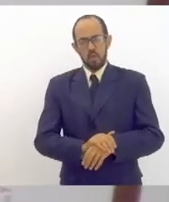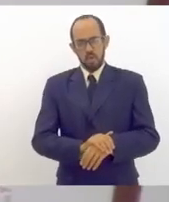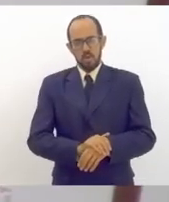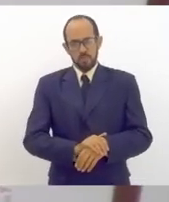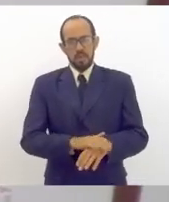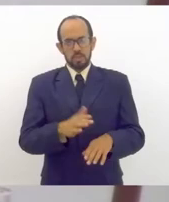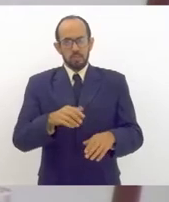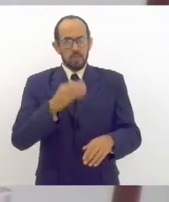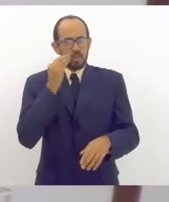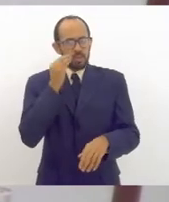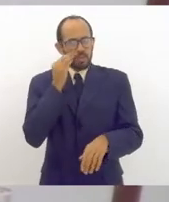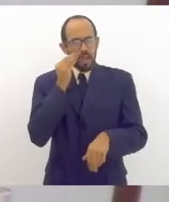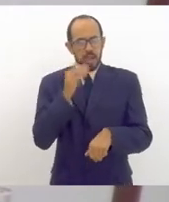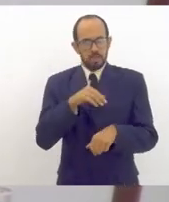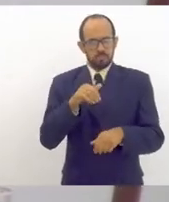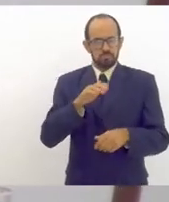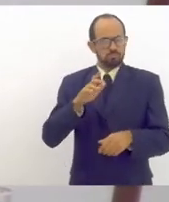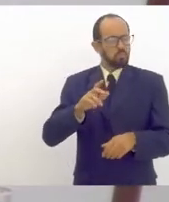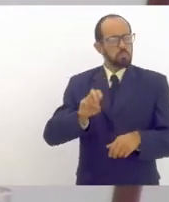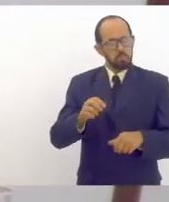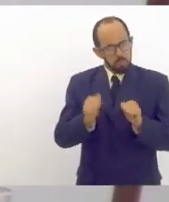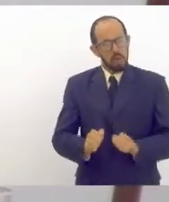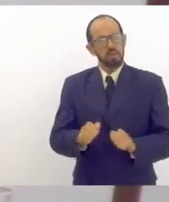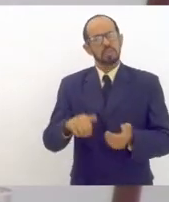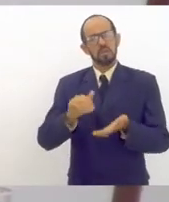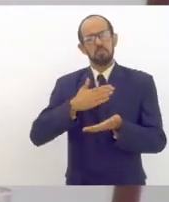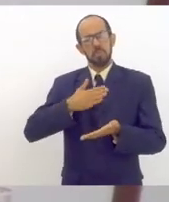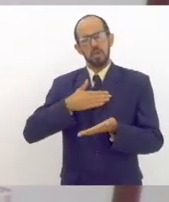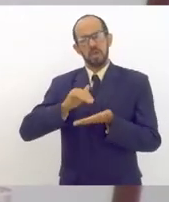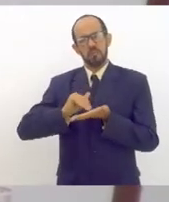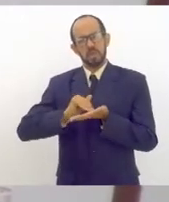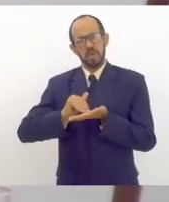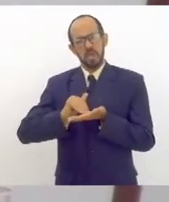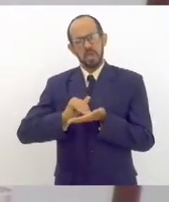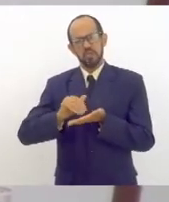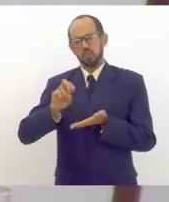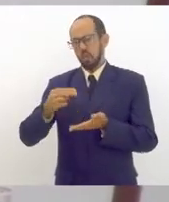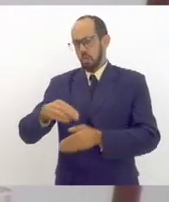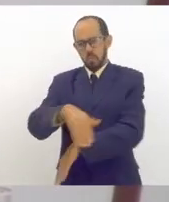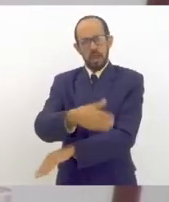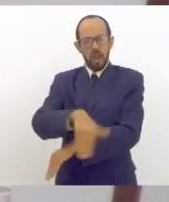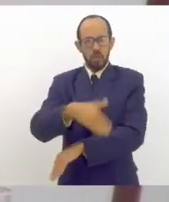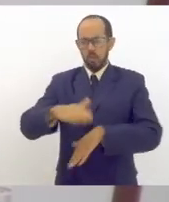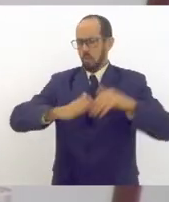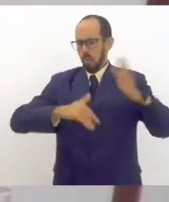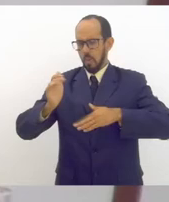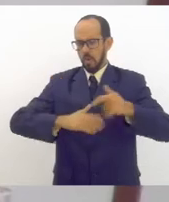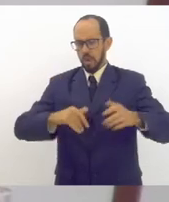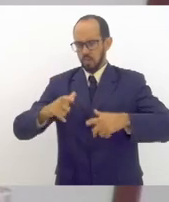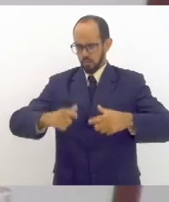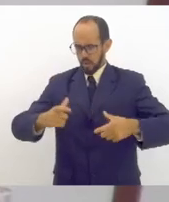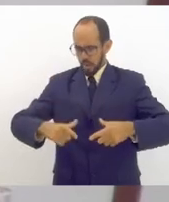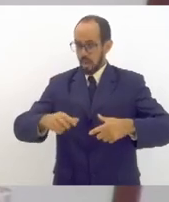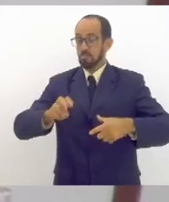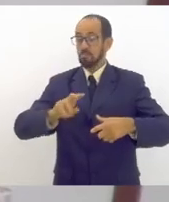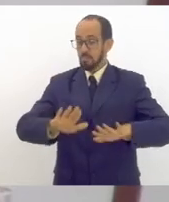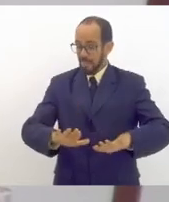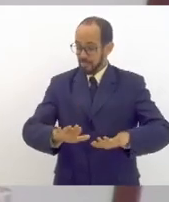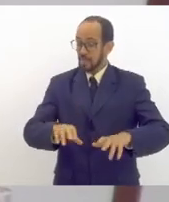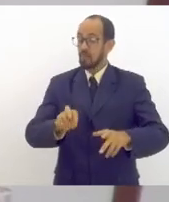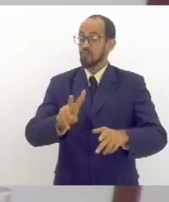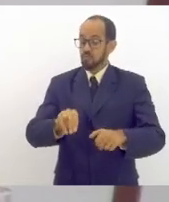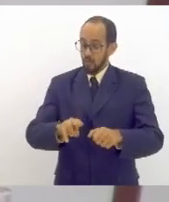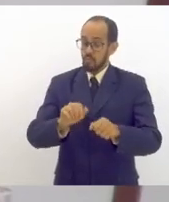nem que seja no meu gabinete a gente faz mais reduzido vai no hall faz na rua faz qualquer lugar mas eu vou convidar eu vou